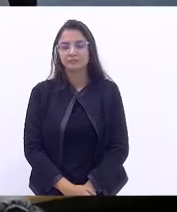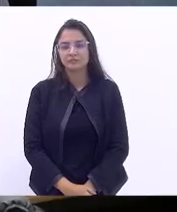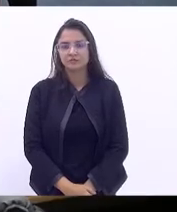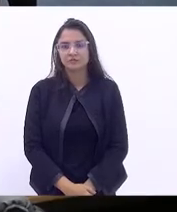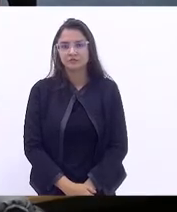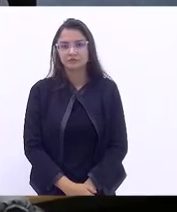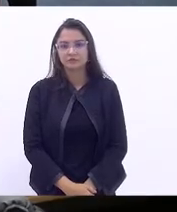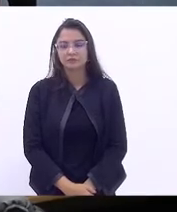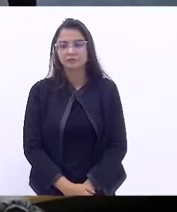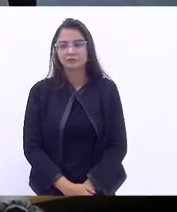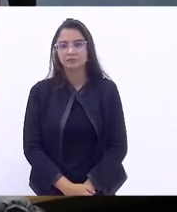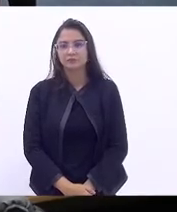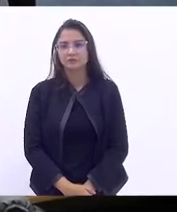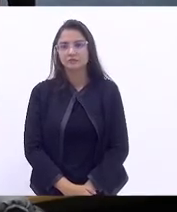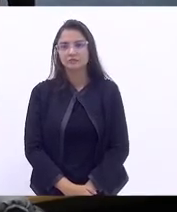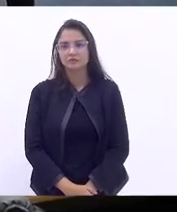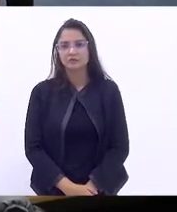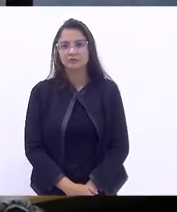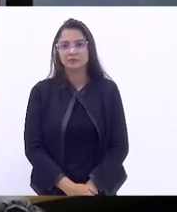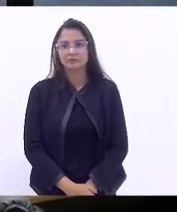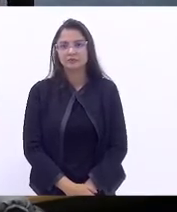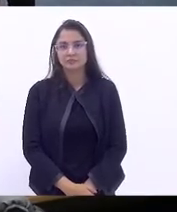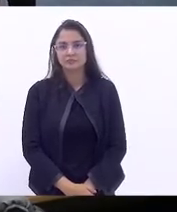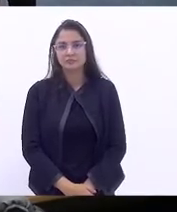Marta Rocha.